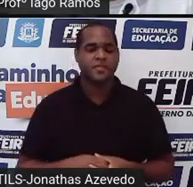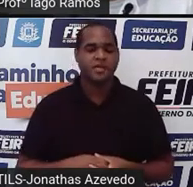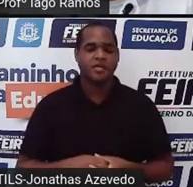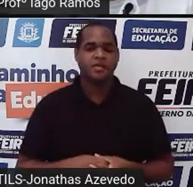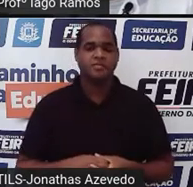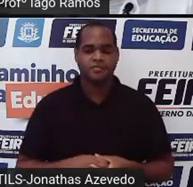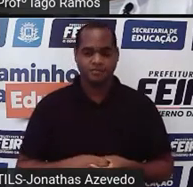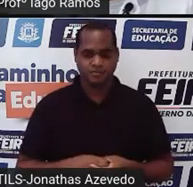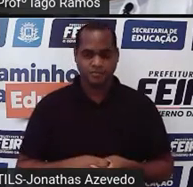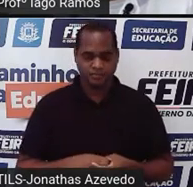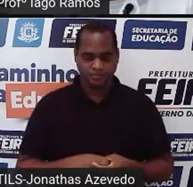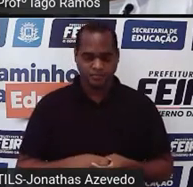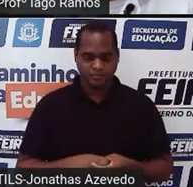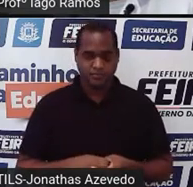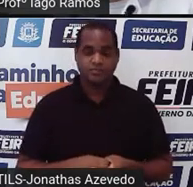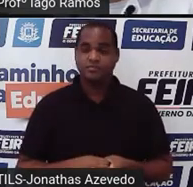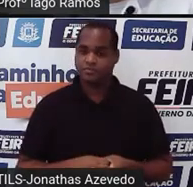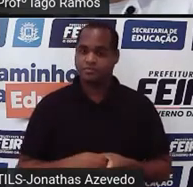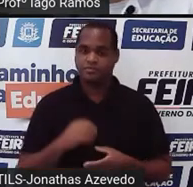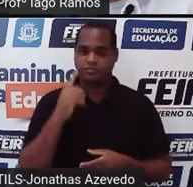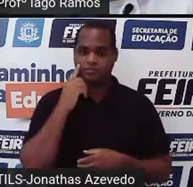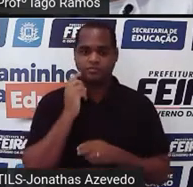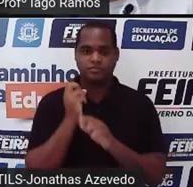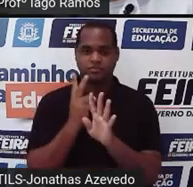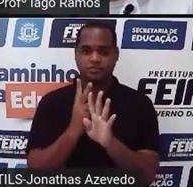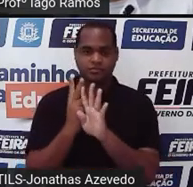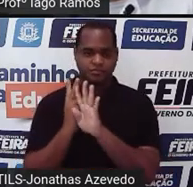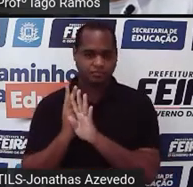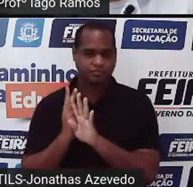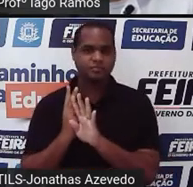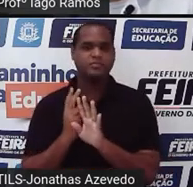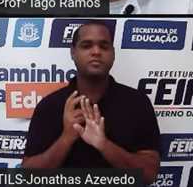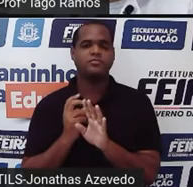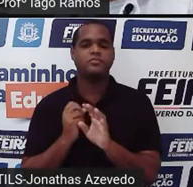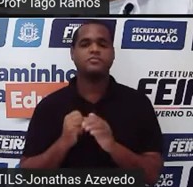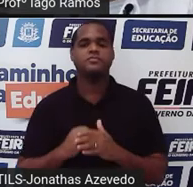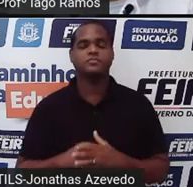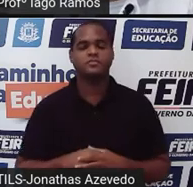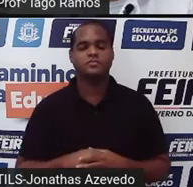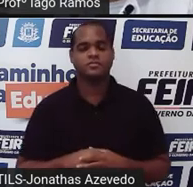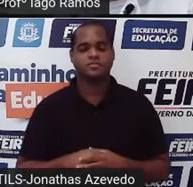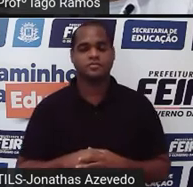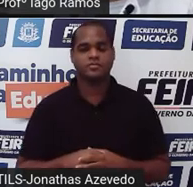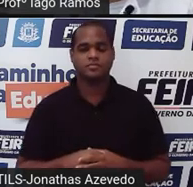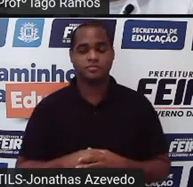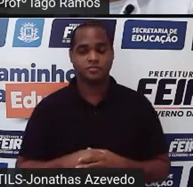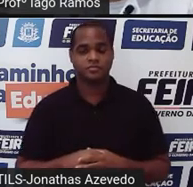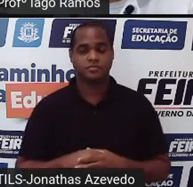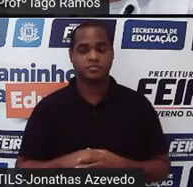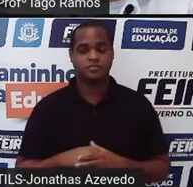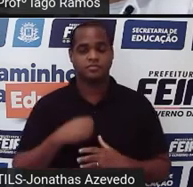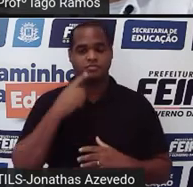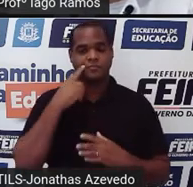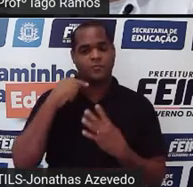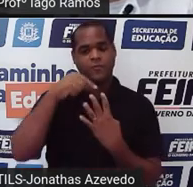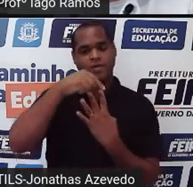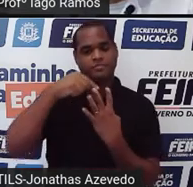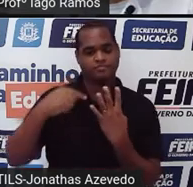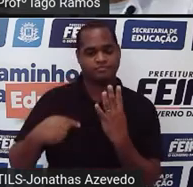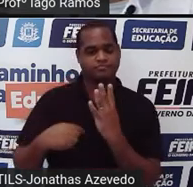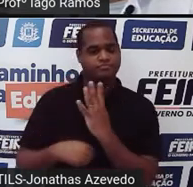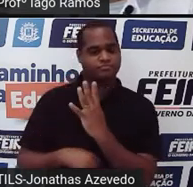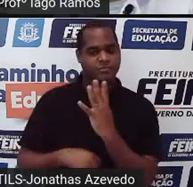tá então tem seis fileiras em cada fileira uma duas três quatro